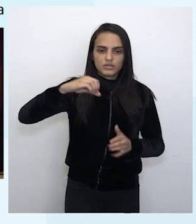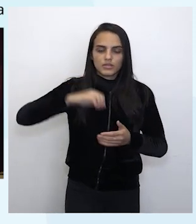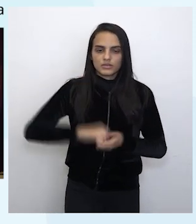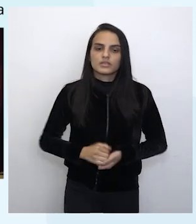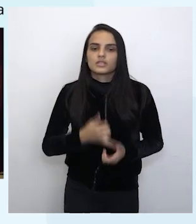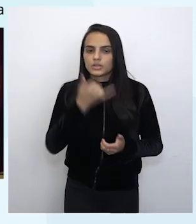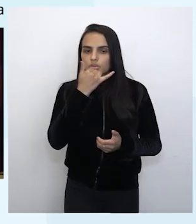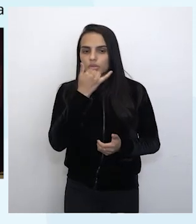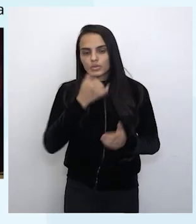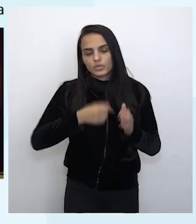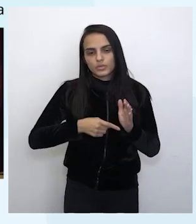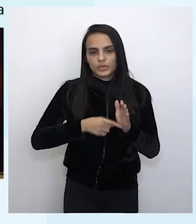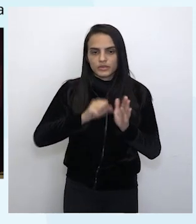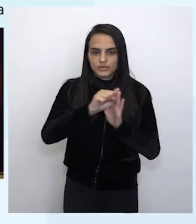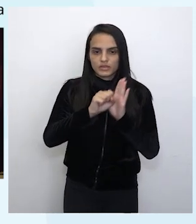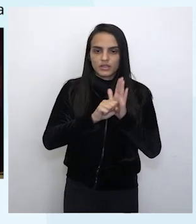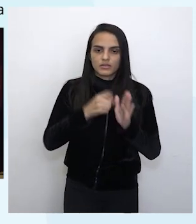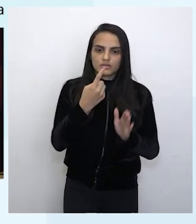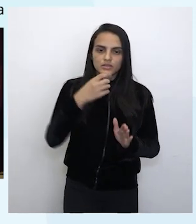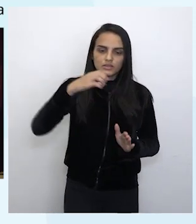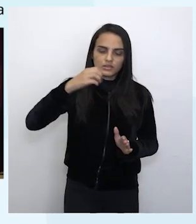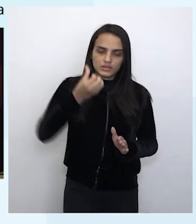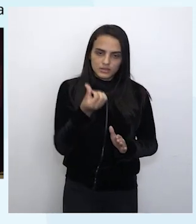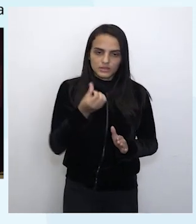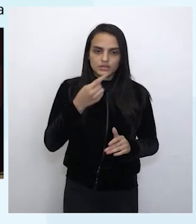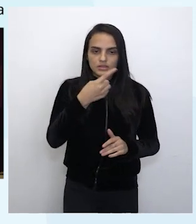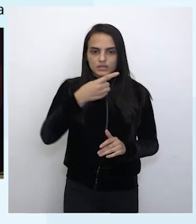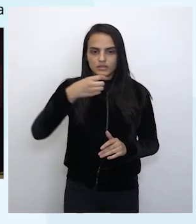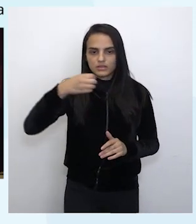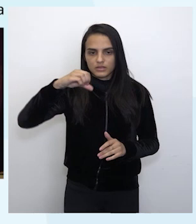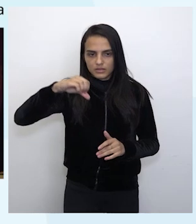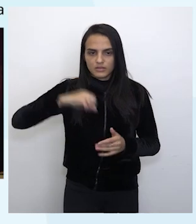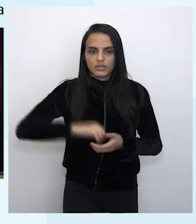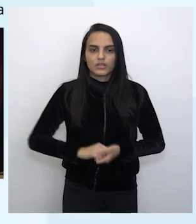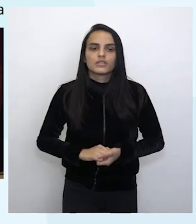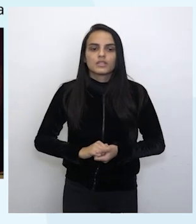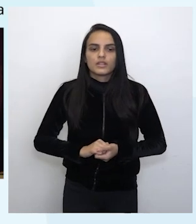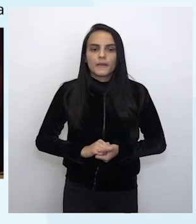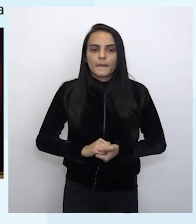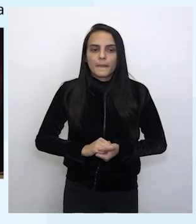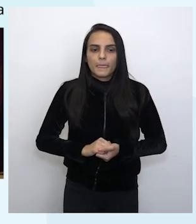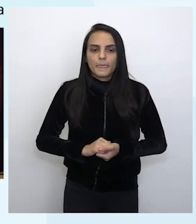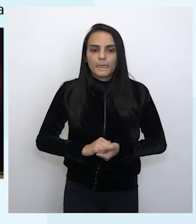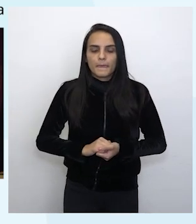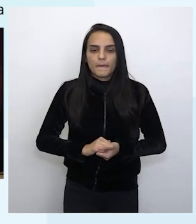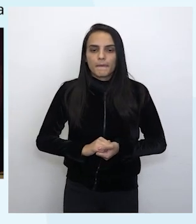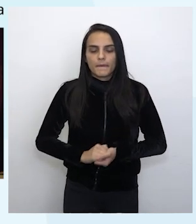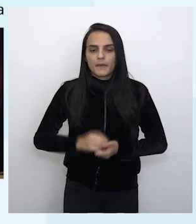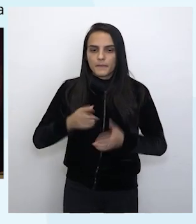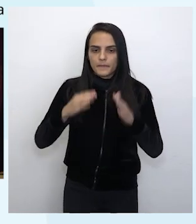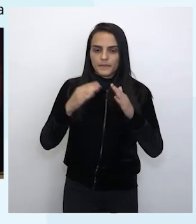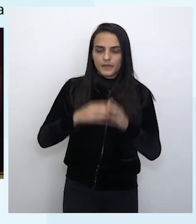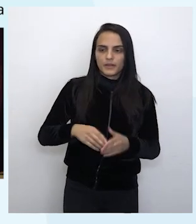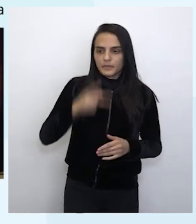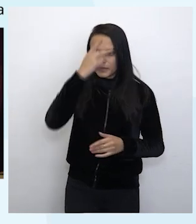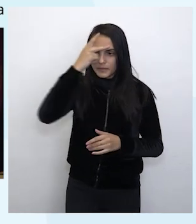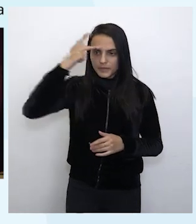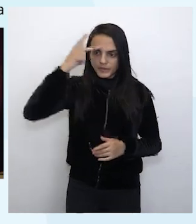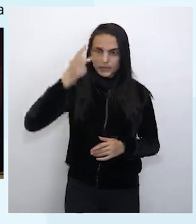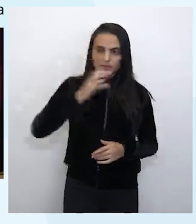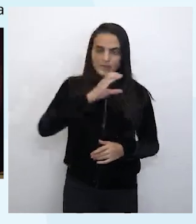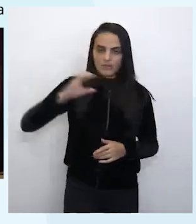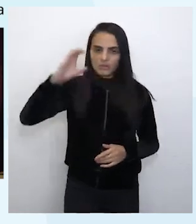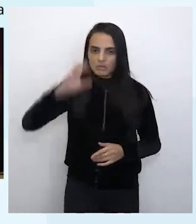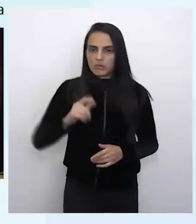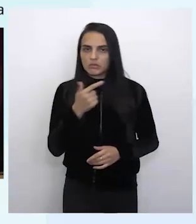Desculpa, entre os séculos 16 e 19, né, começam a ter aí os chamados tribunais da Santa Inquisição, onde todo mundo que não era católico era perseguido e,